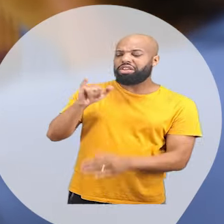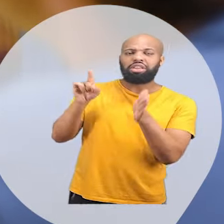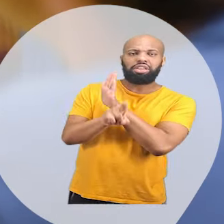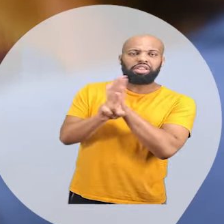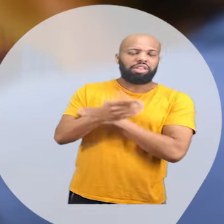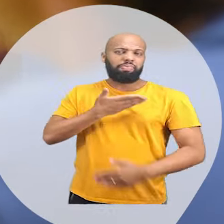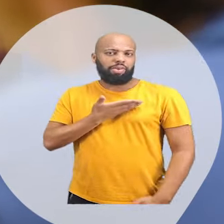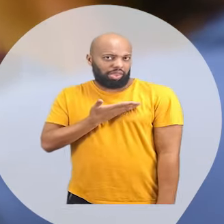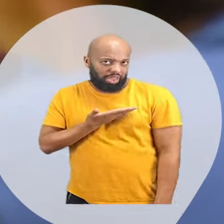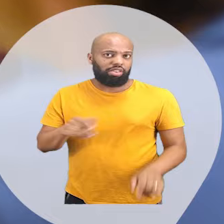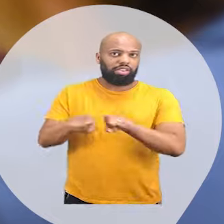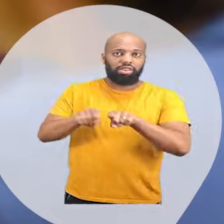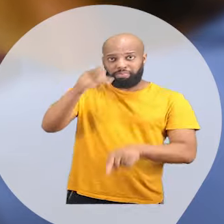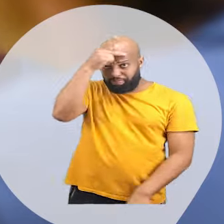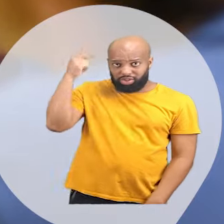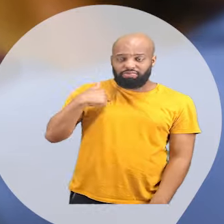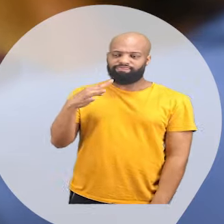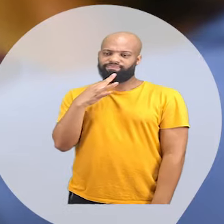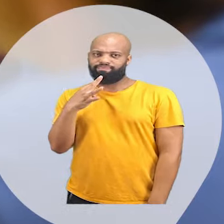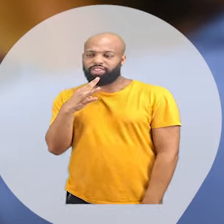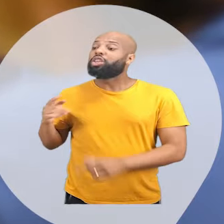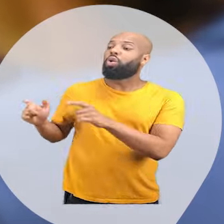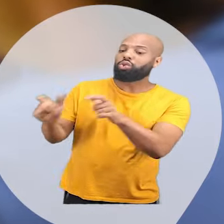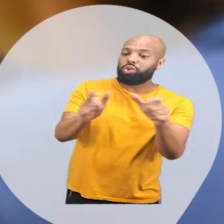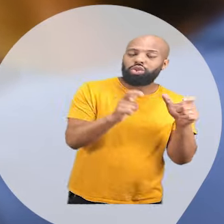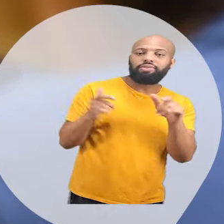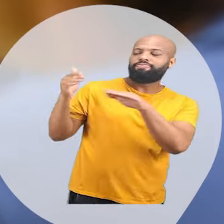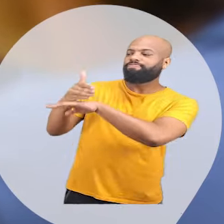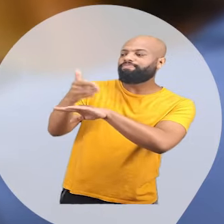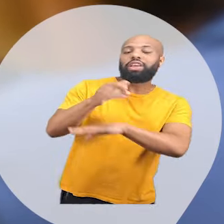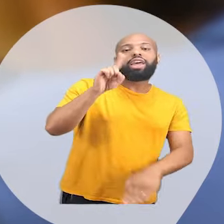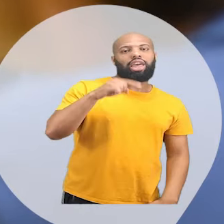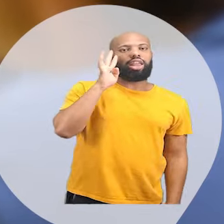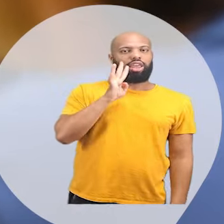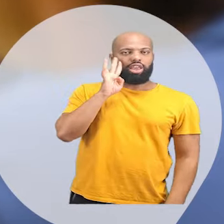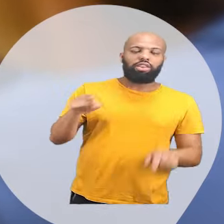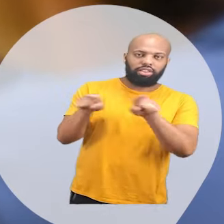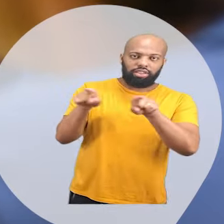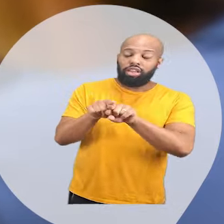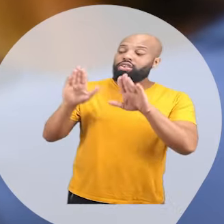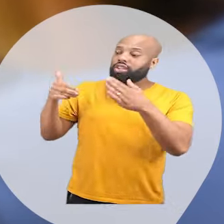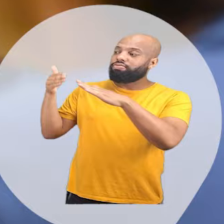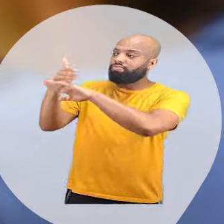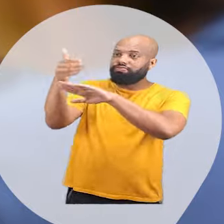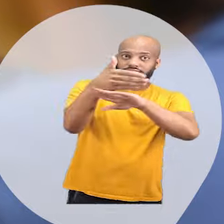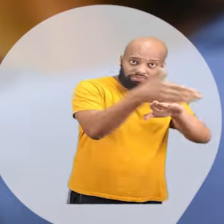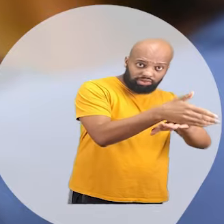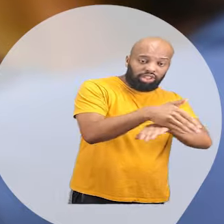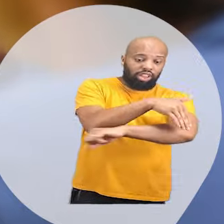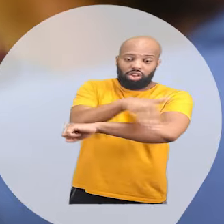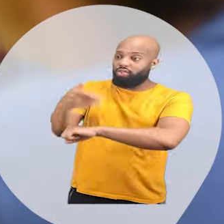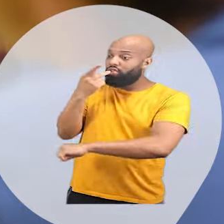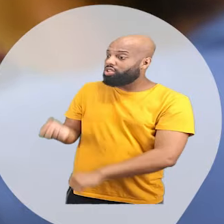começar a perguntar para os meus amigos para as pessoas que eu conheço que lugares que eles foram que são legais e passando nas ruas Eu